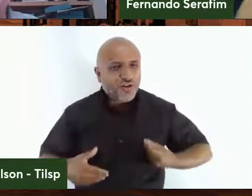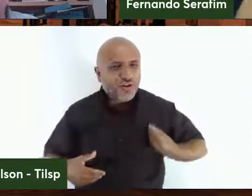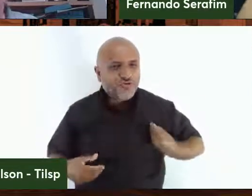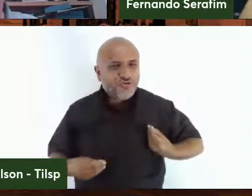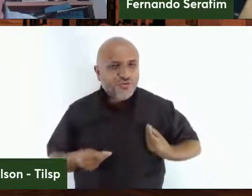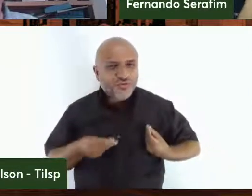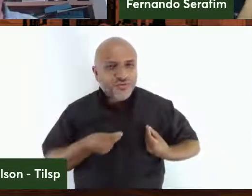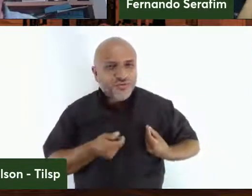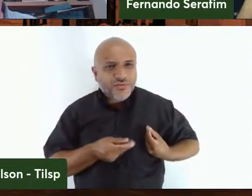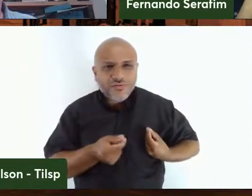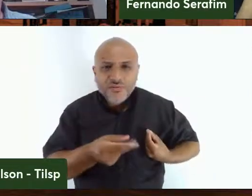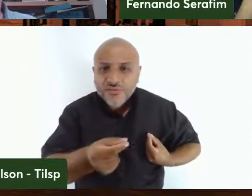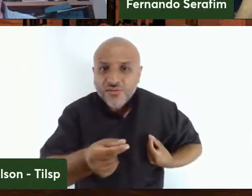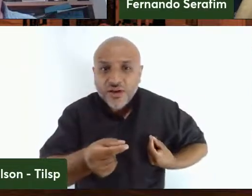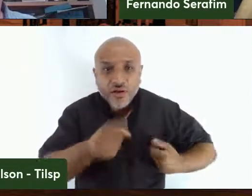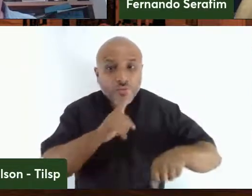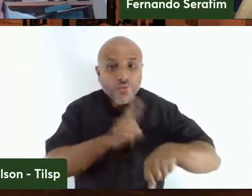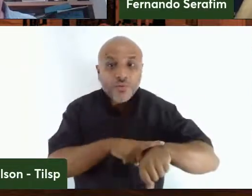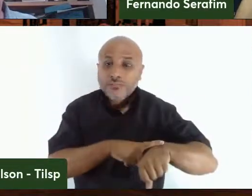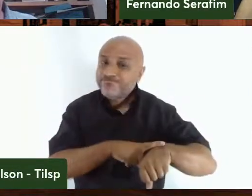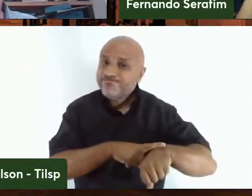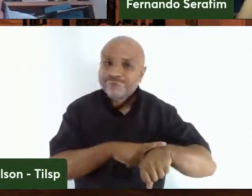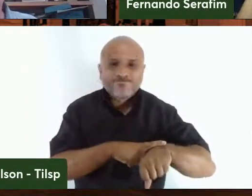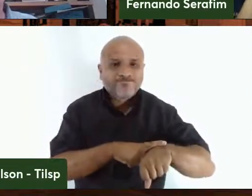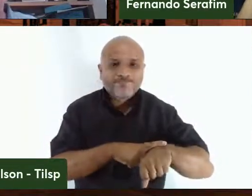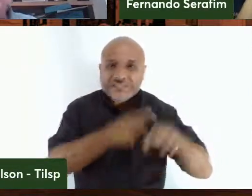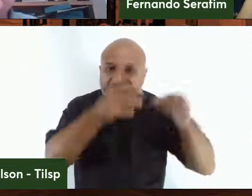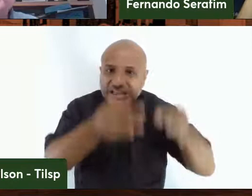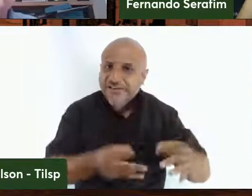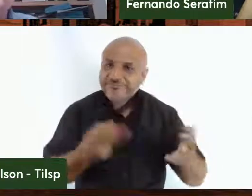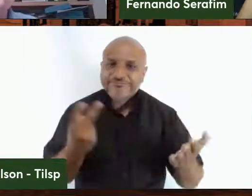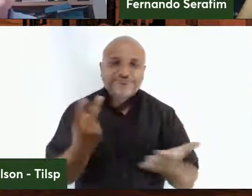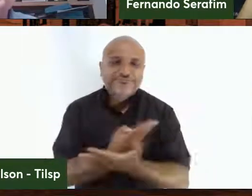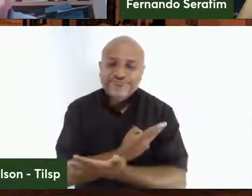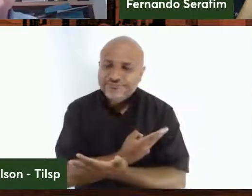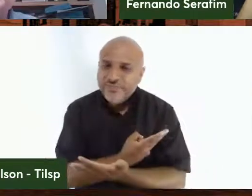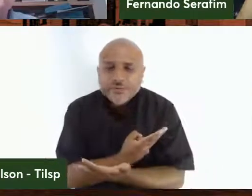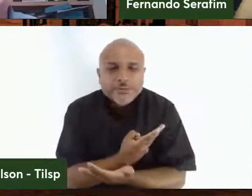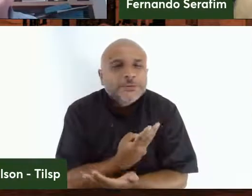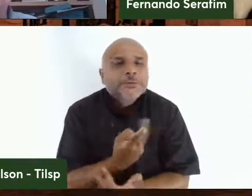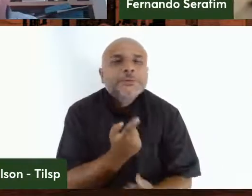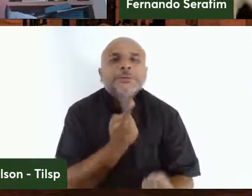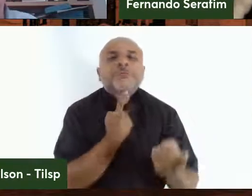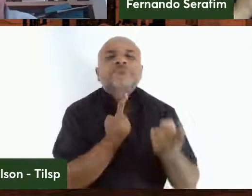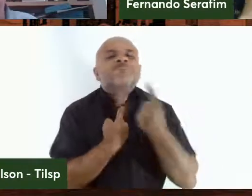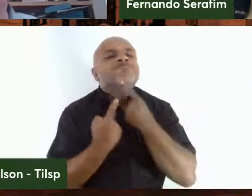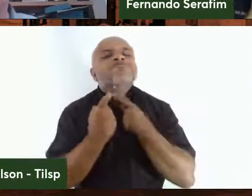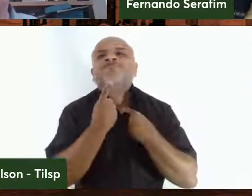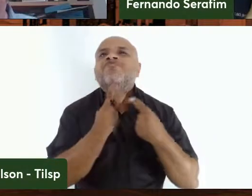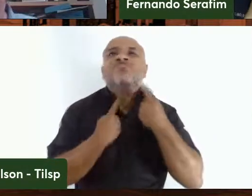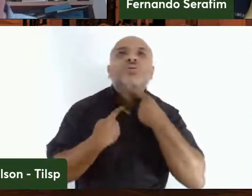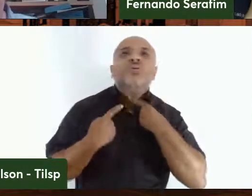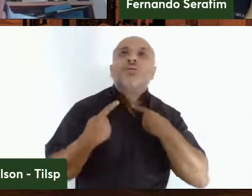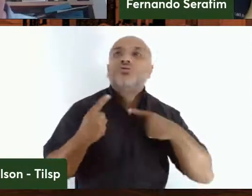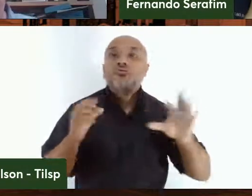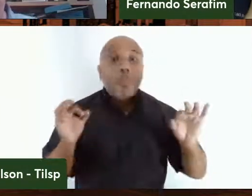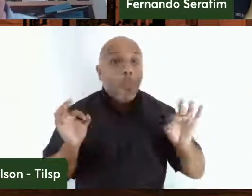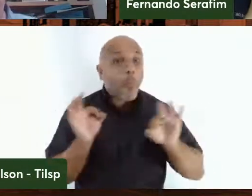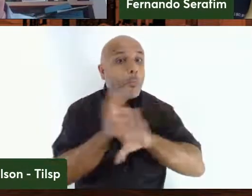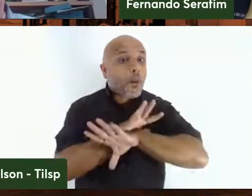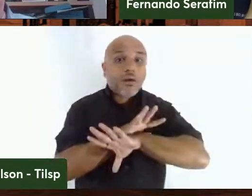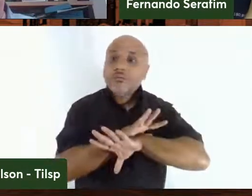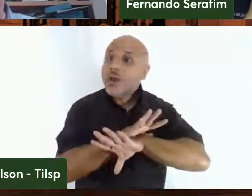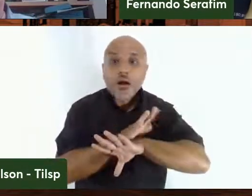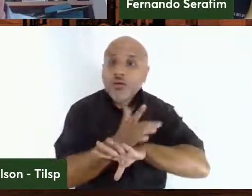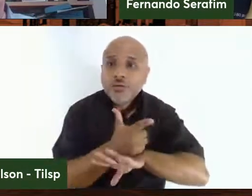certo momento, não dá certo. Uhum. Né? É uma busca de um desejo que não se completa, que não se